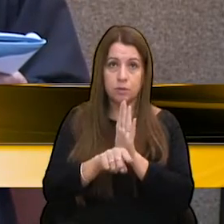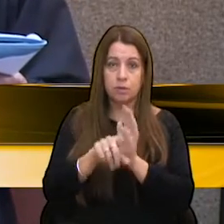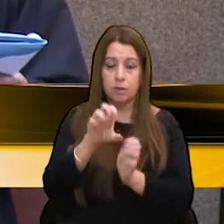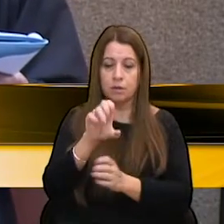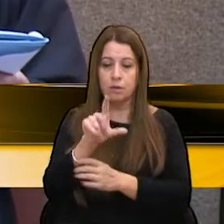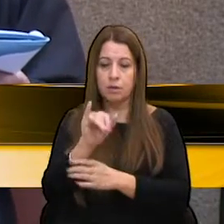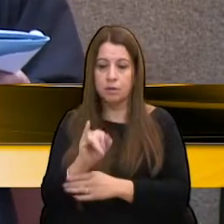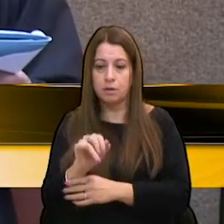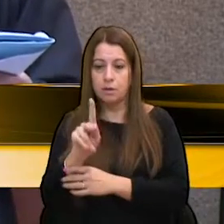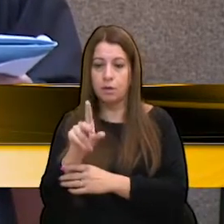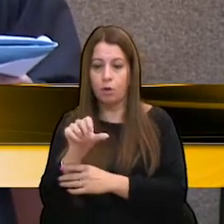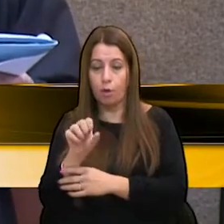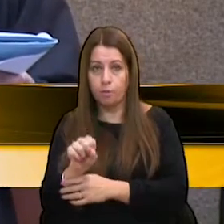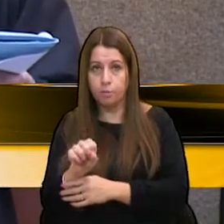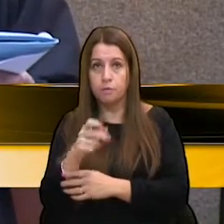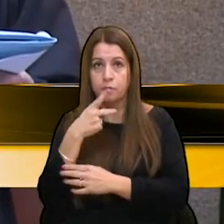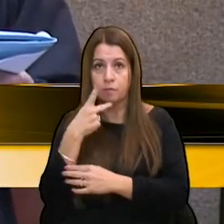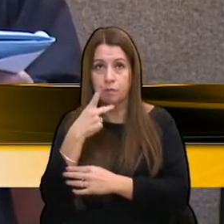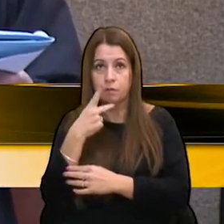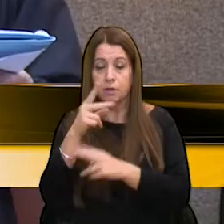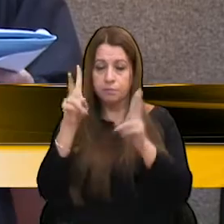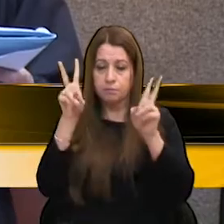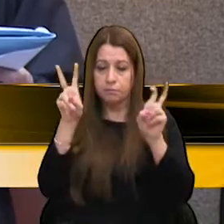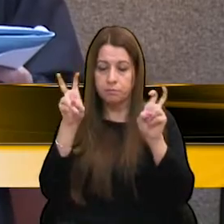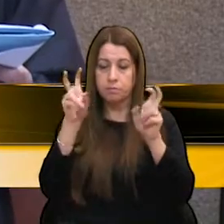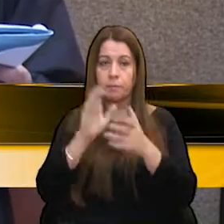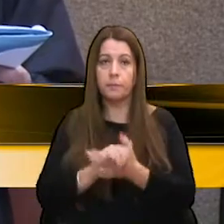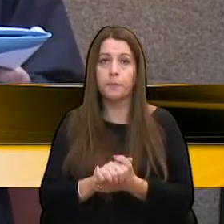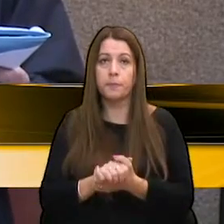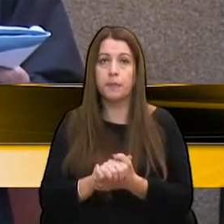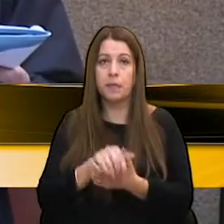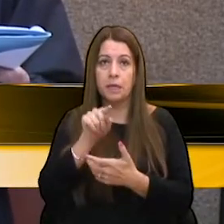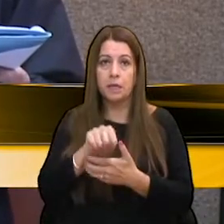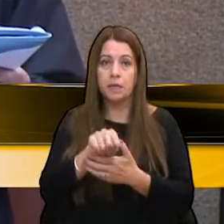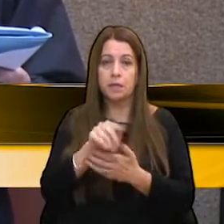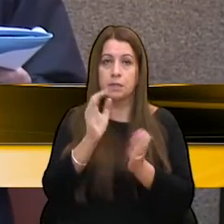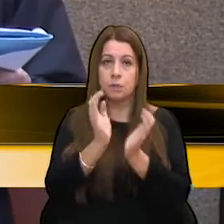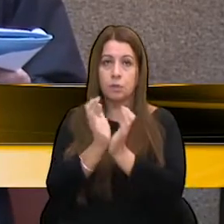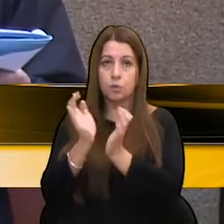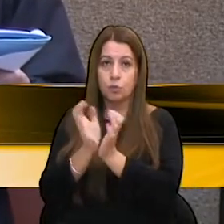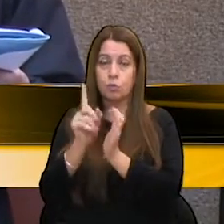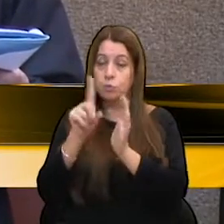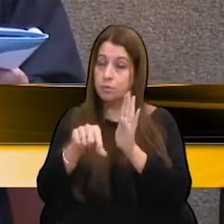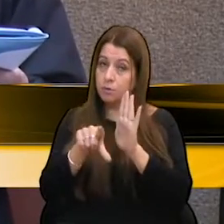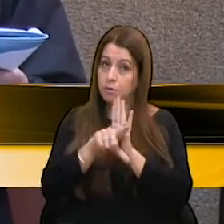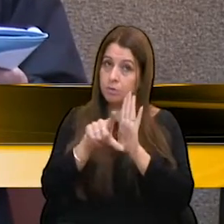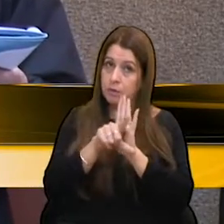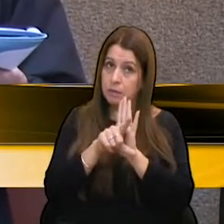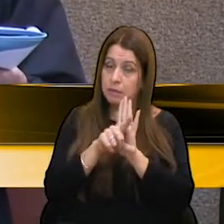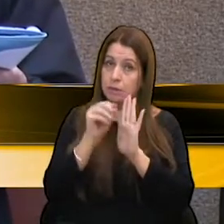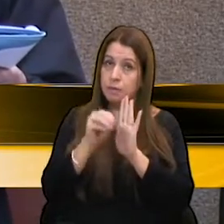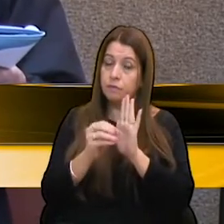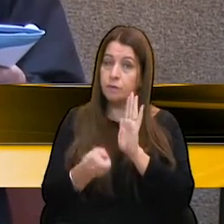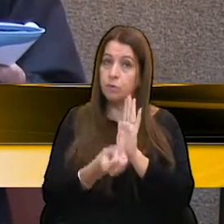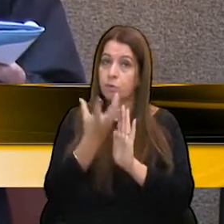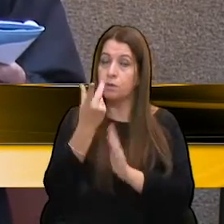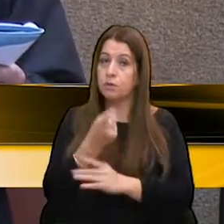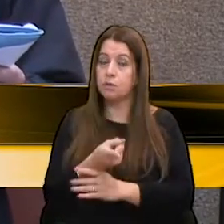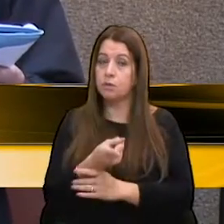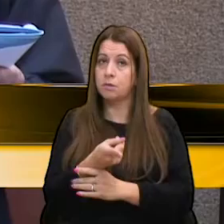Lopes Meirelles assevera, abre aspas, nessa categoria estão as leis que disponham sobre a